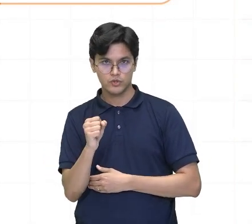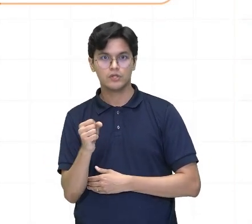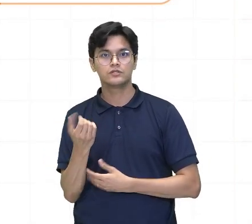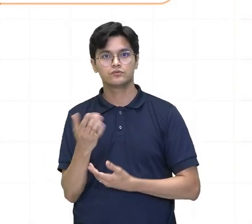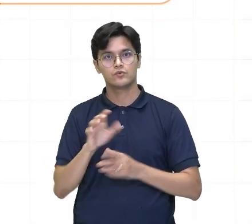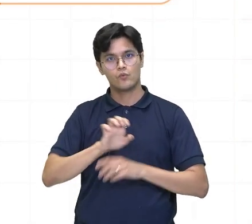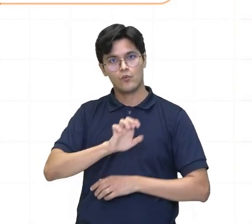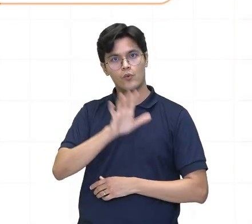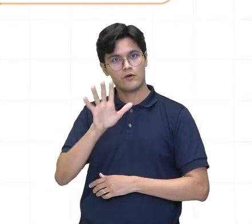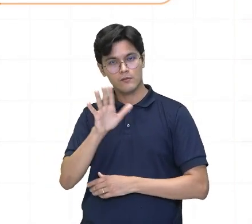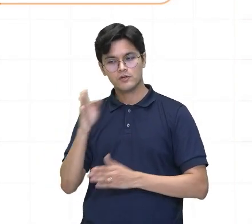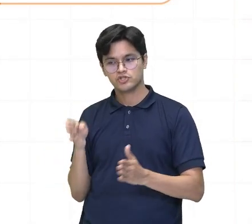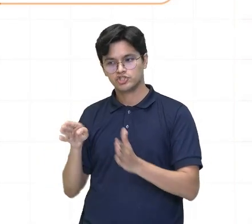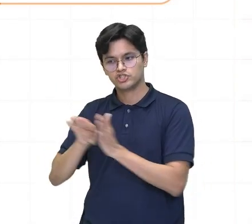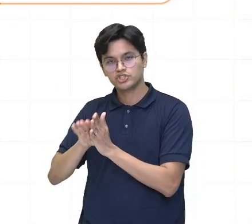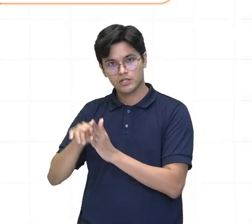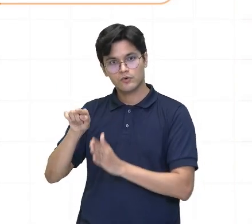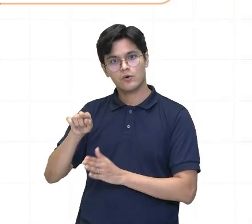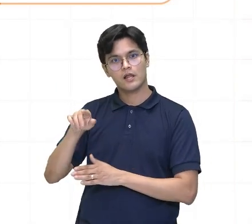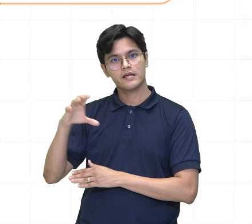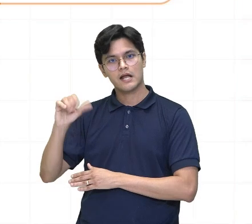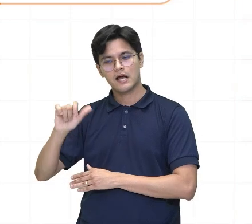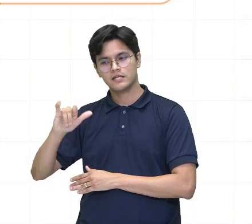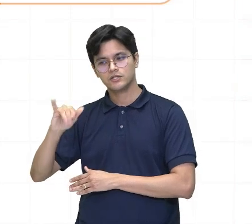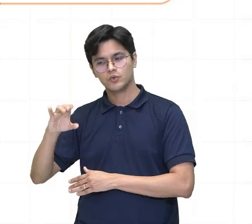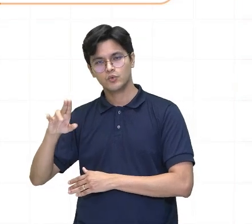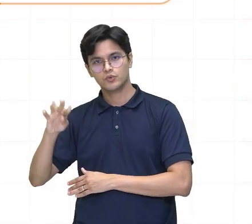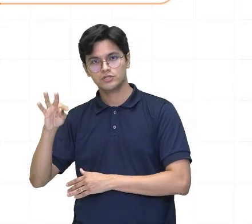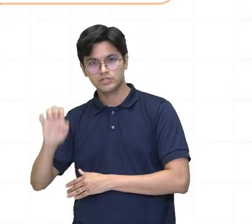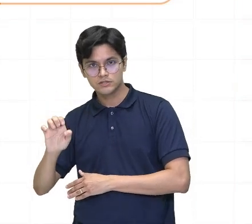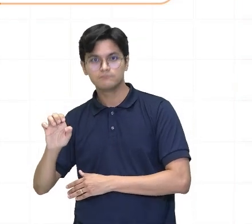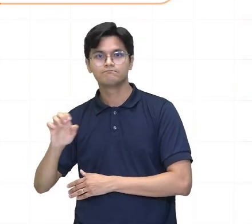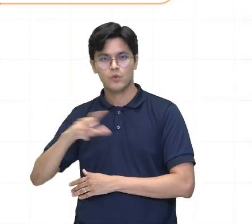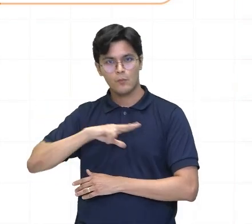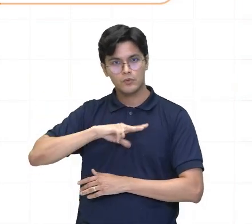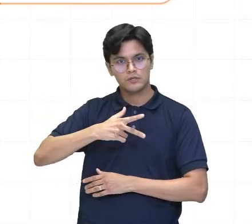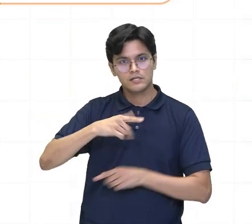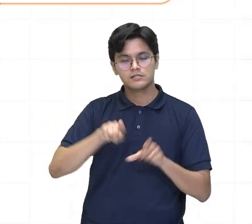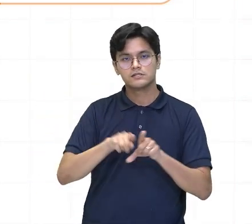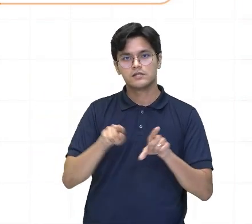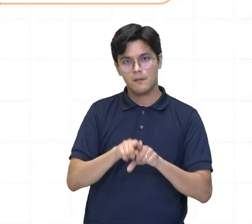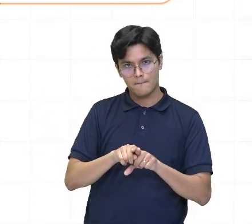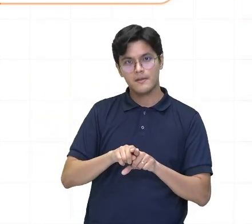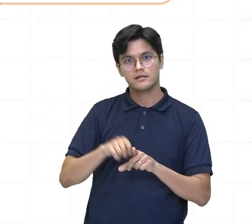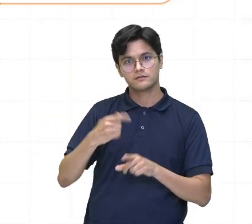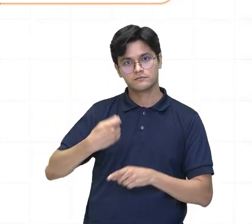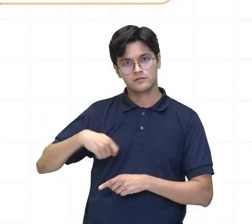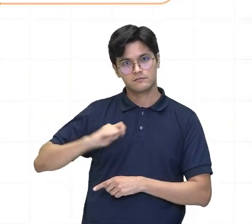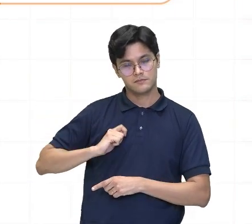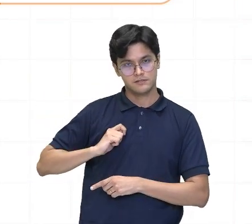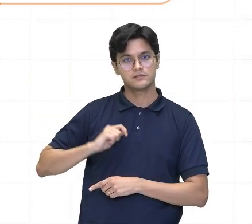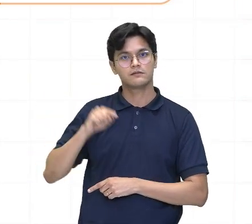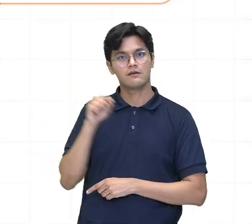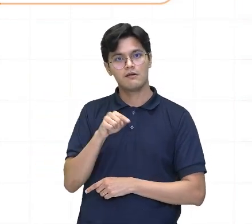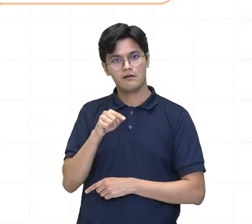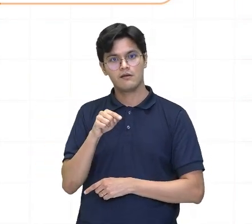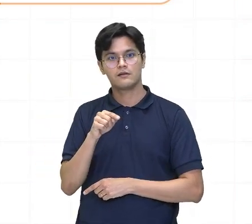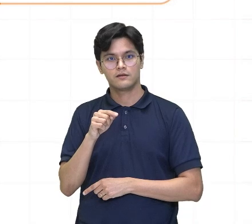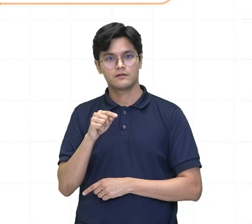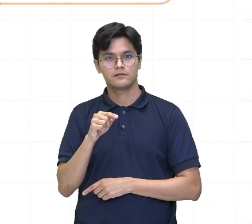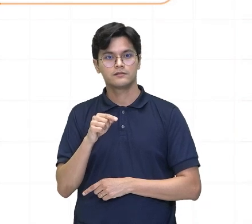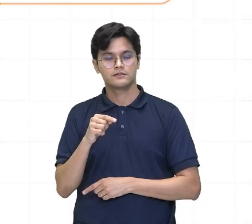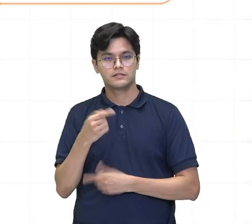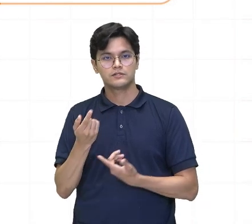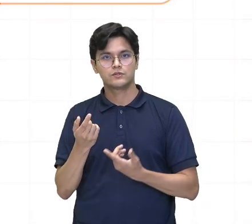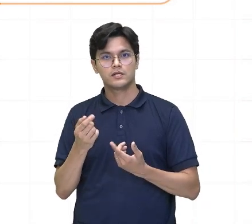Os portugueses e espanhóis depois. Vamos verificar a exploração de especiarias,